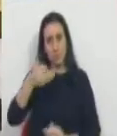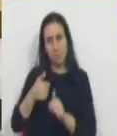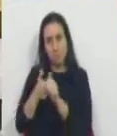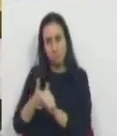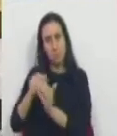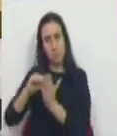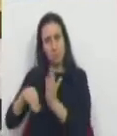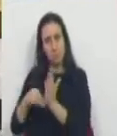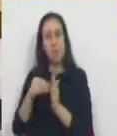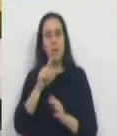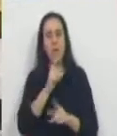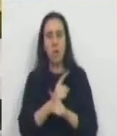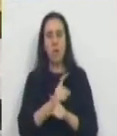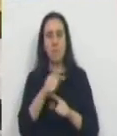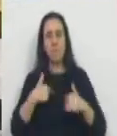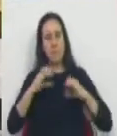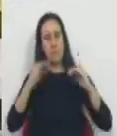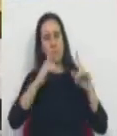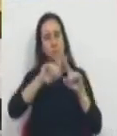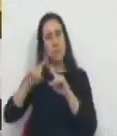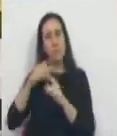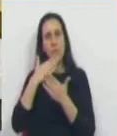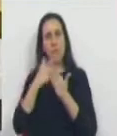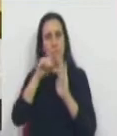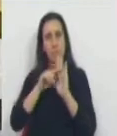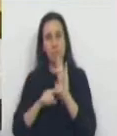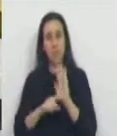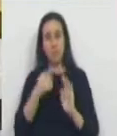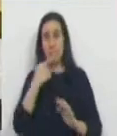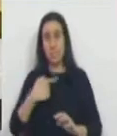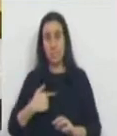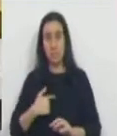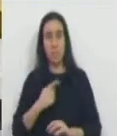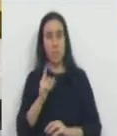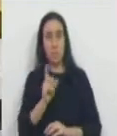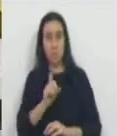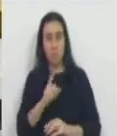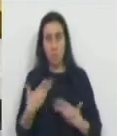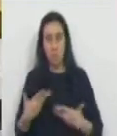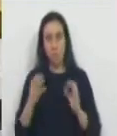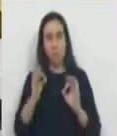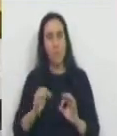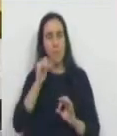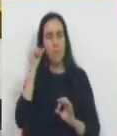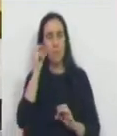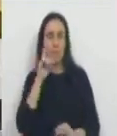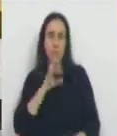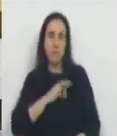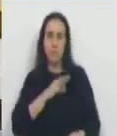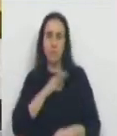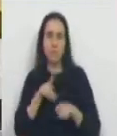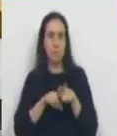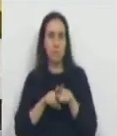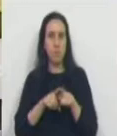iniciativas para concretizar esta medida e se nos dizem que não é possível concretizá-la agora, então, senhoras e senhores